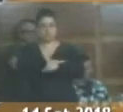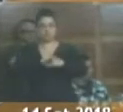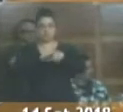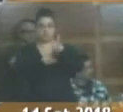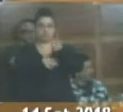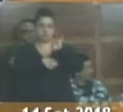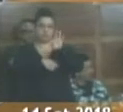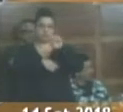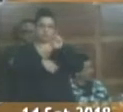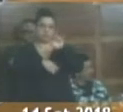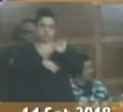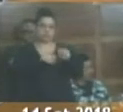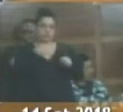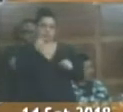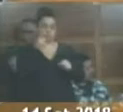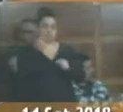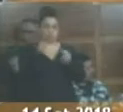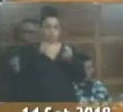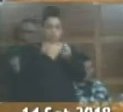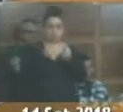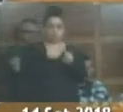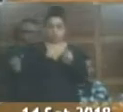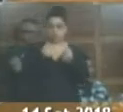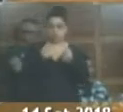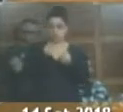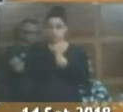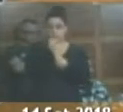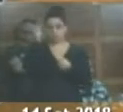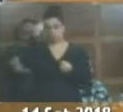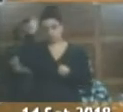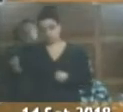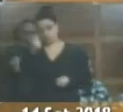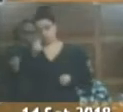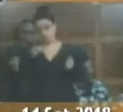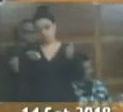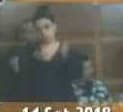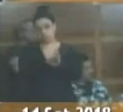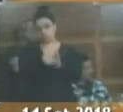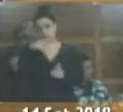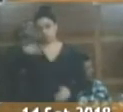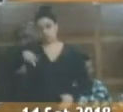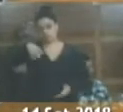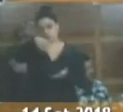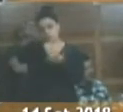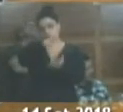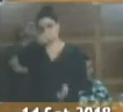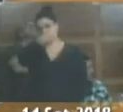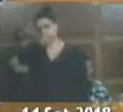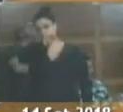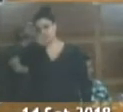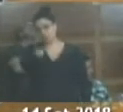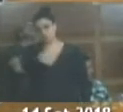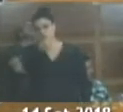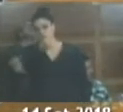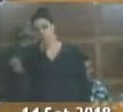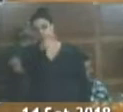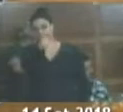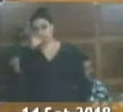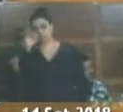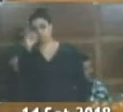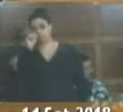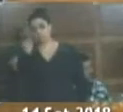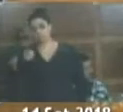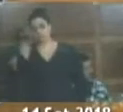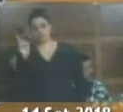nós recebemos, além do custo, para os senhores terem uma ideia, só o CAR de Santa Luzia ficou em 1.600.000